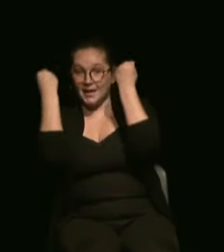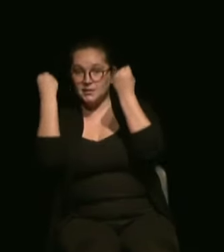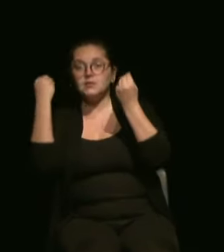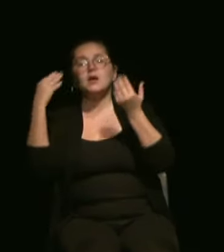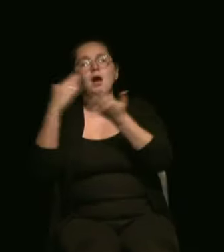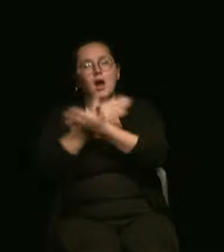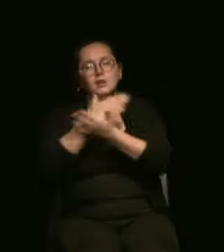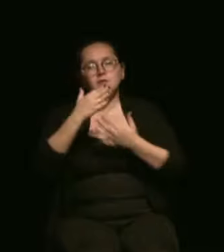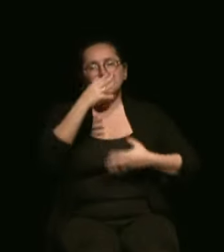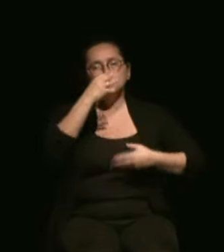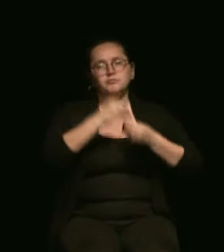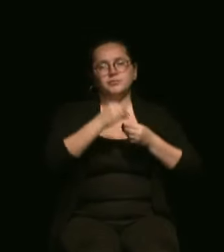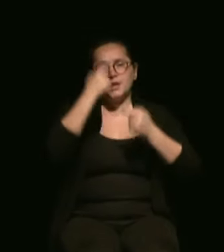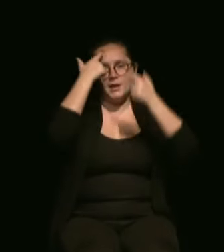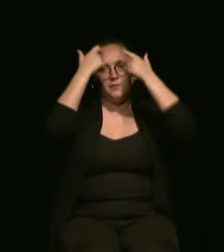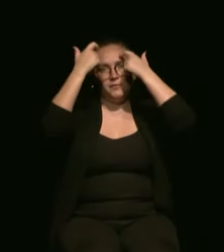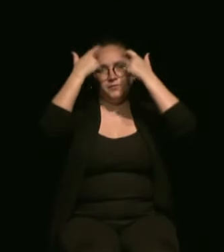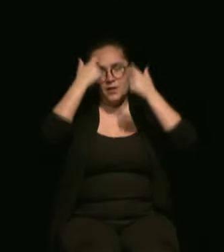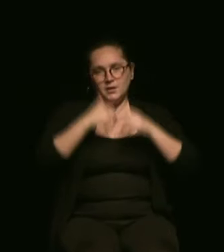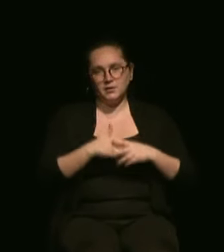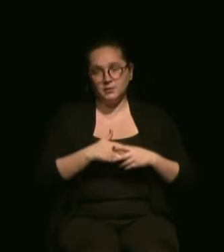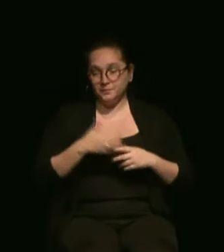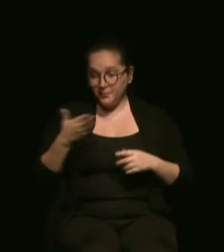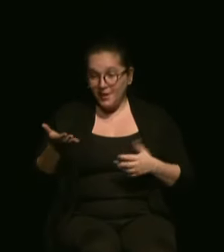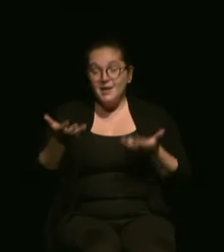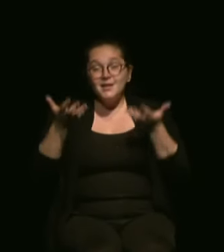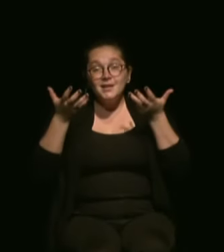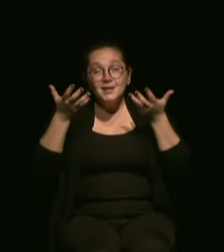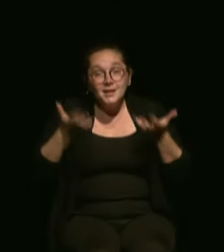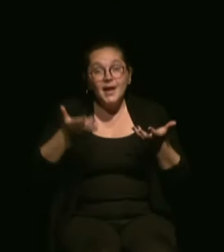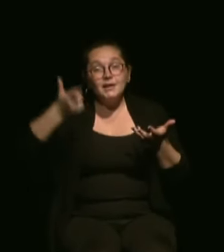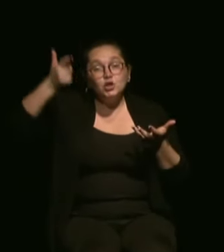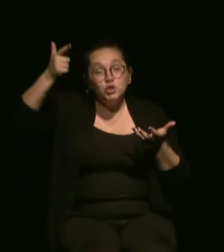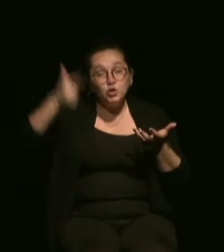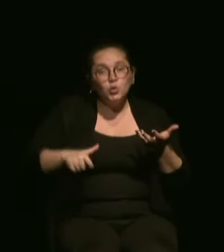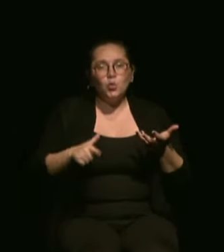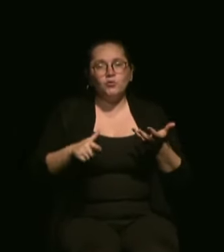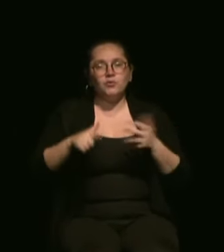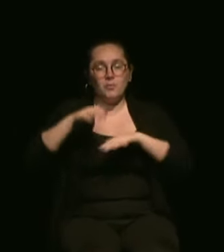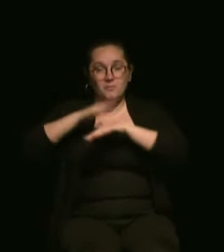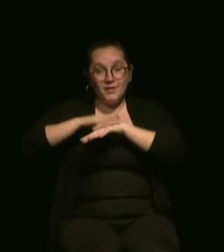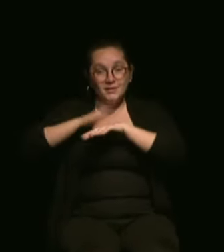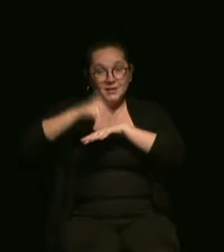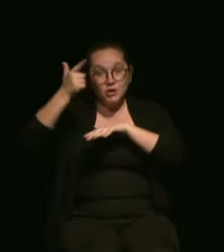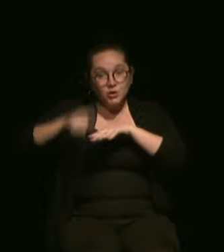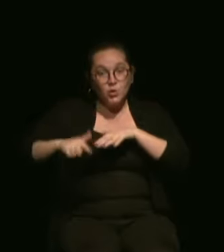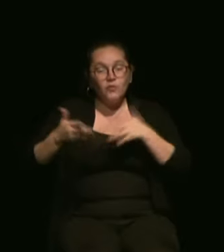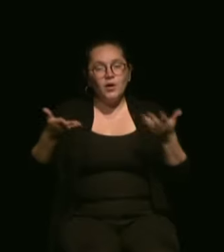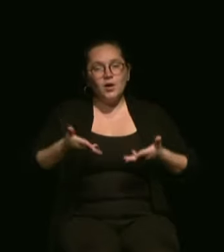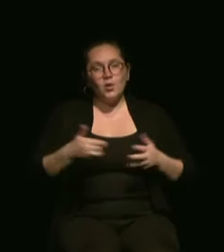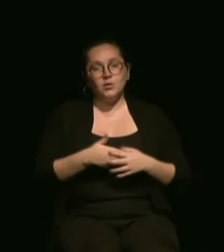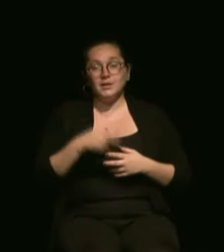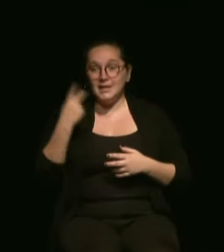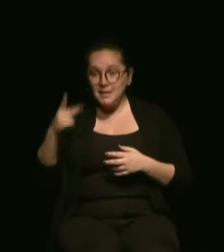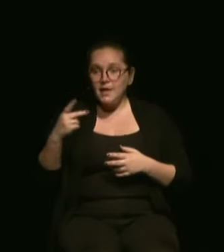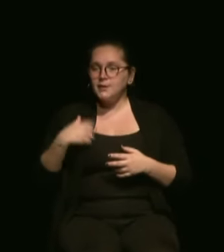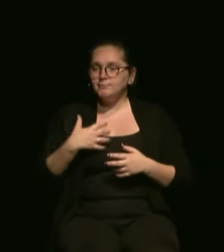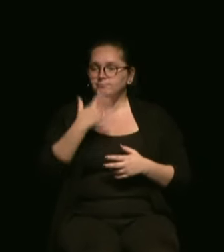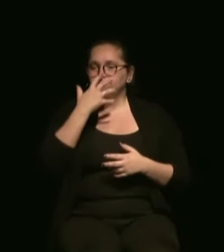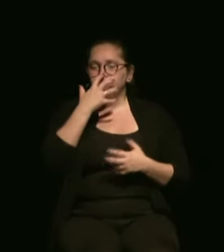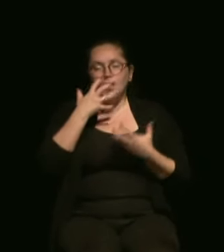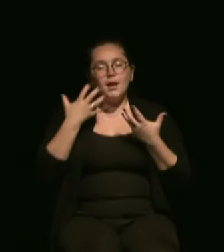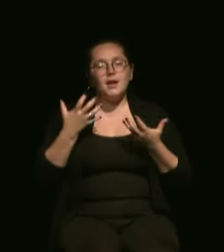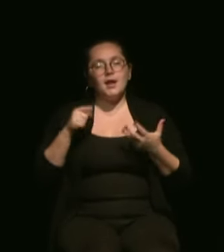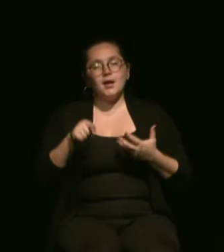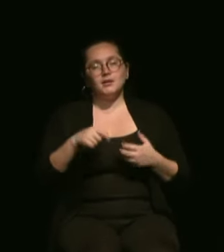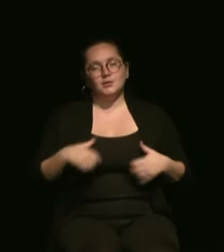Coutinho quer a rememoração não fiel do que aconteceu no passado. Isso é que é rico para o Coutinho. Né? Não